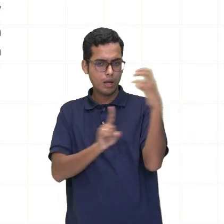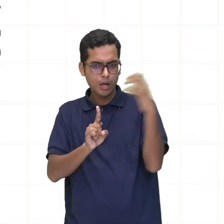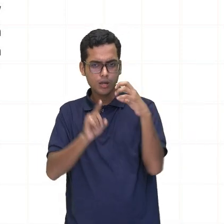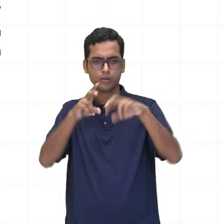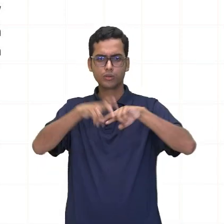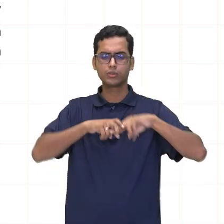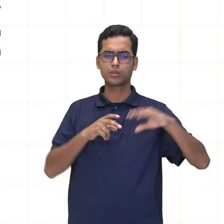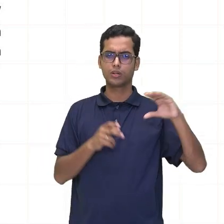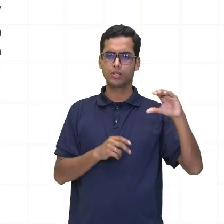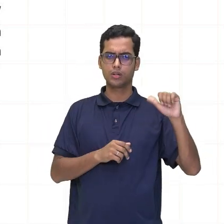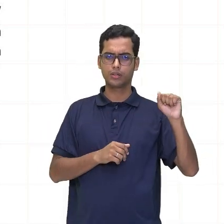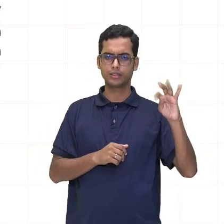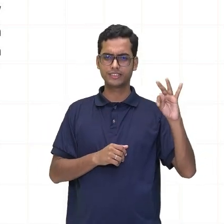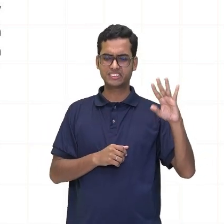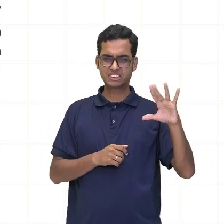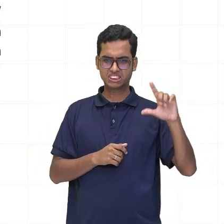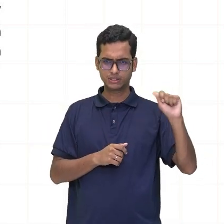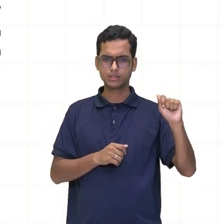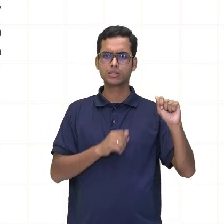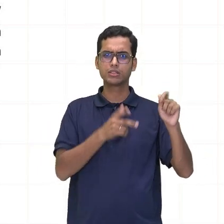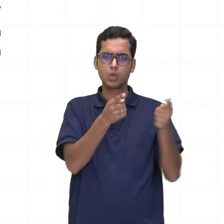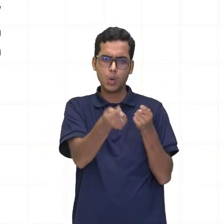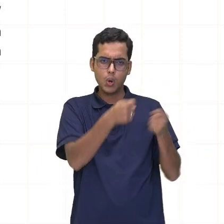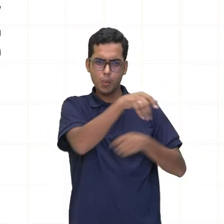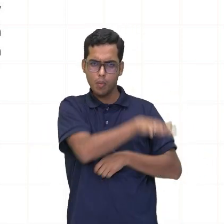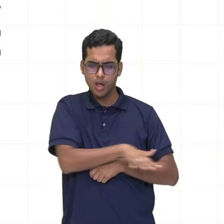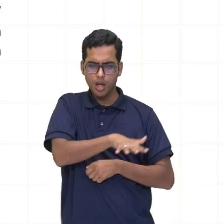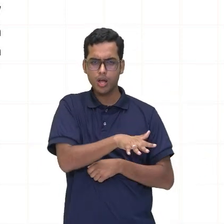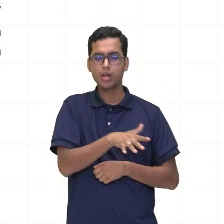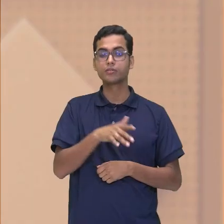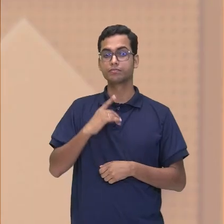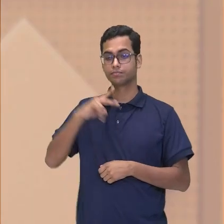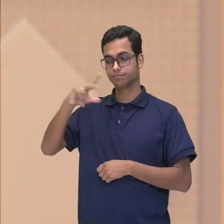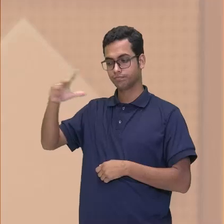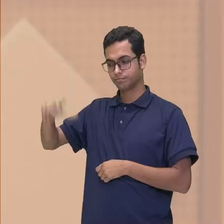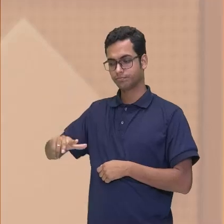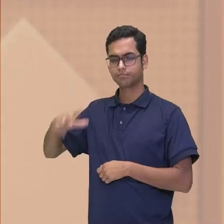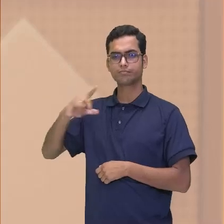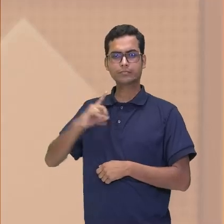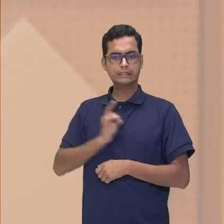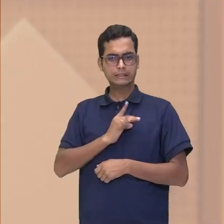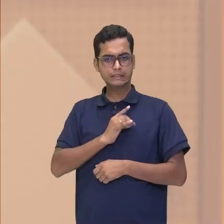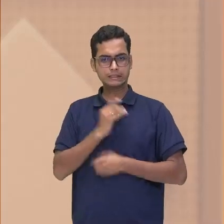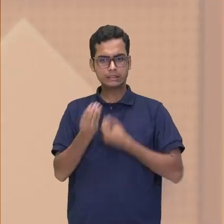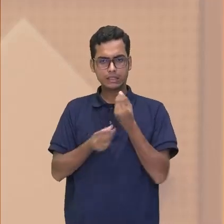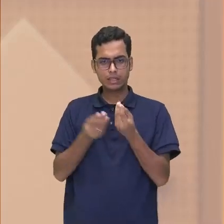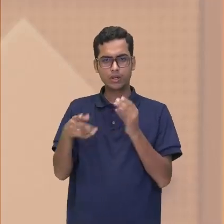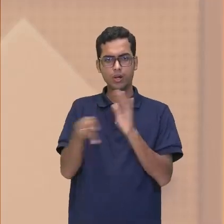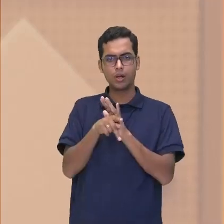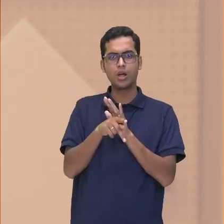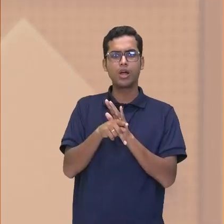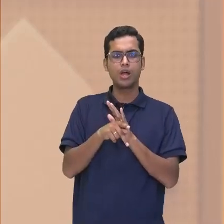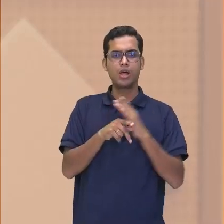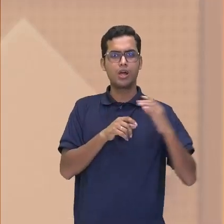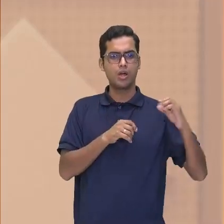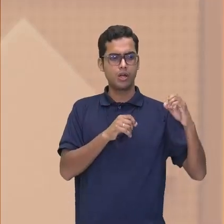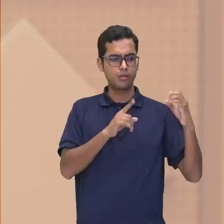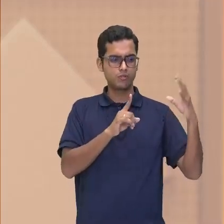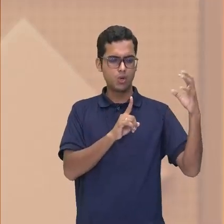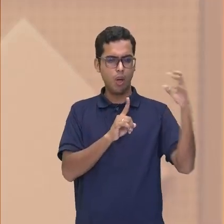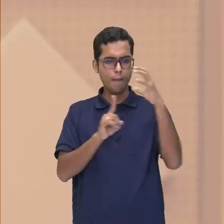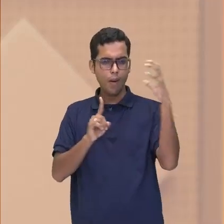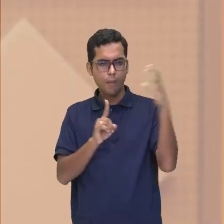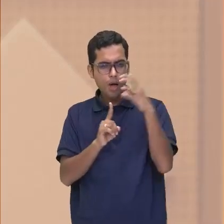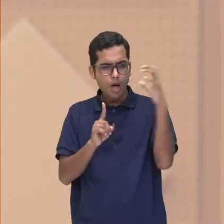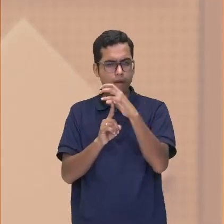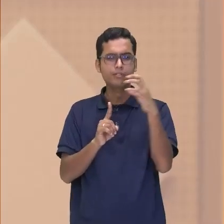grande território, esses portugueses eles temiam que também Castela dominasse os assuntos ali de Portugal.